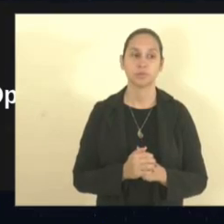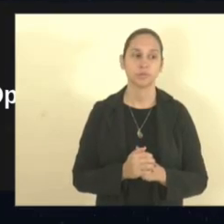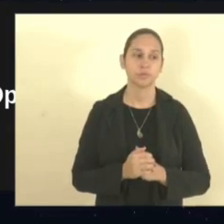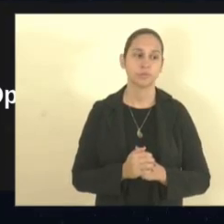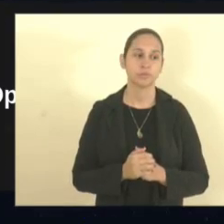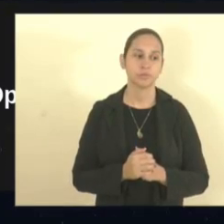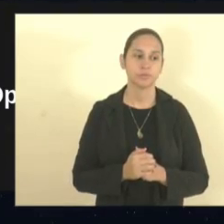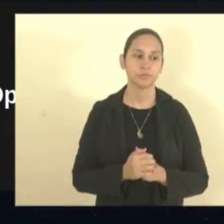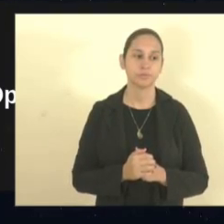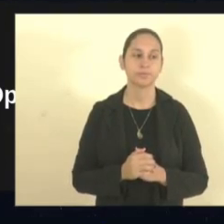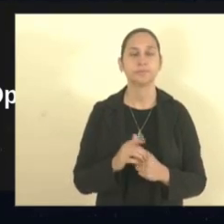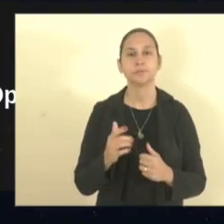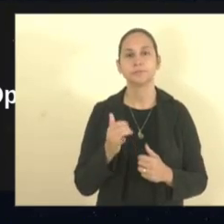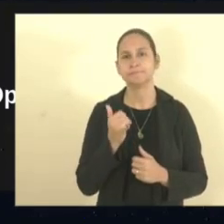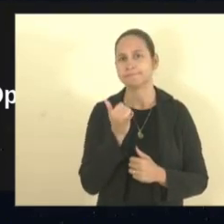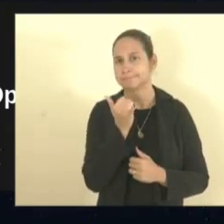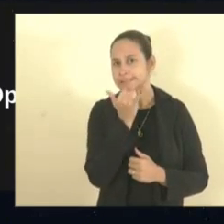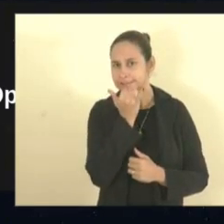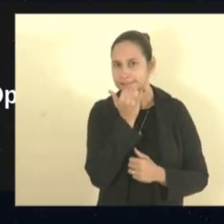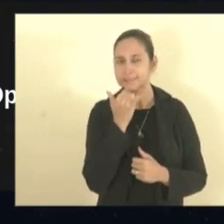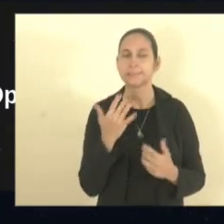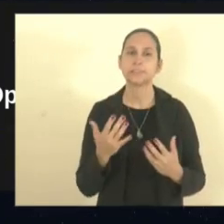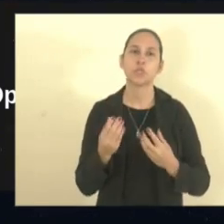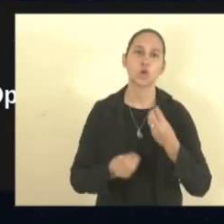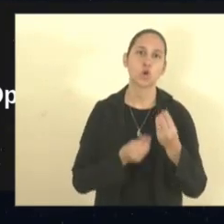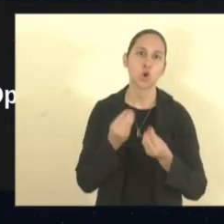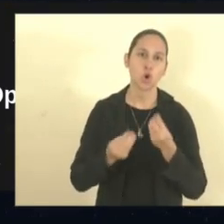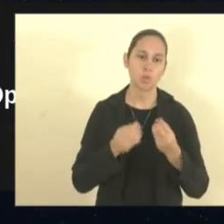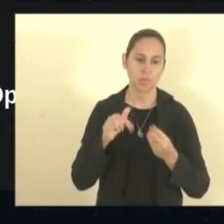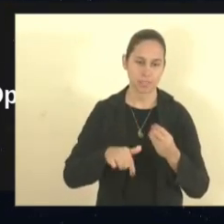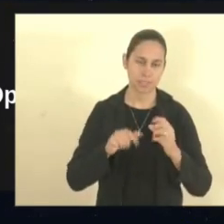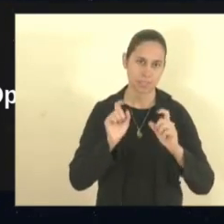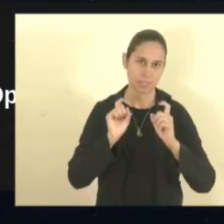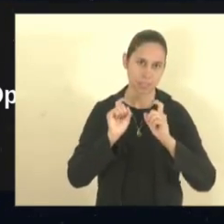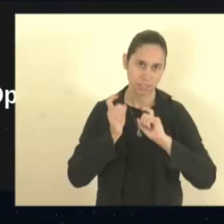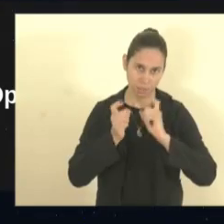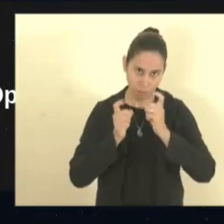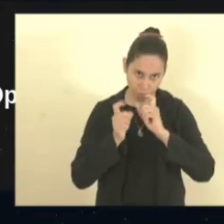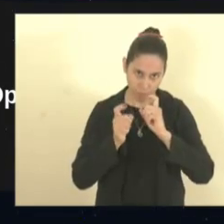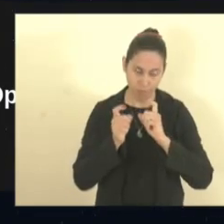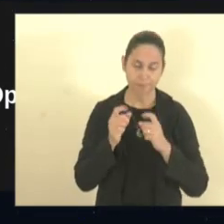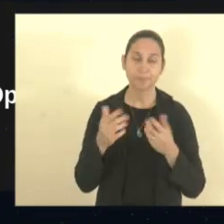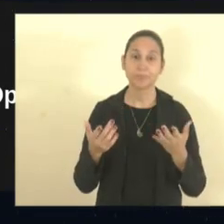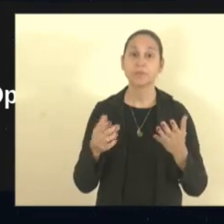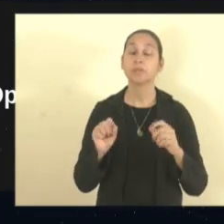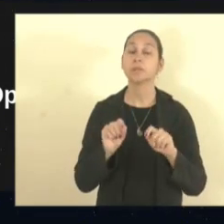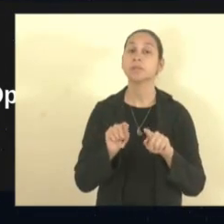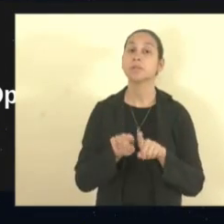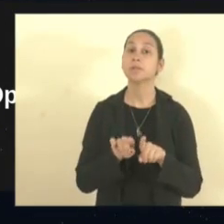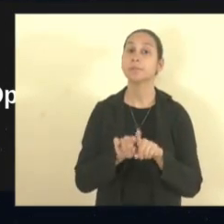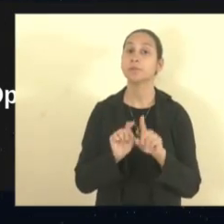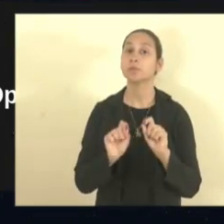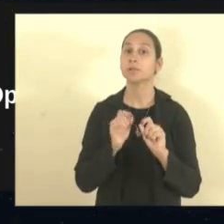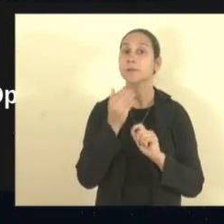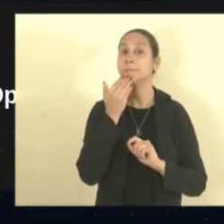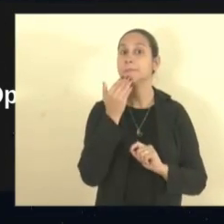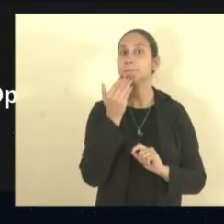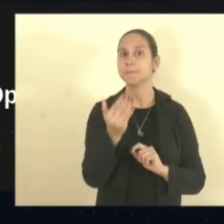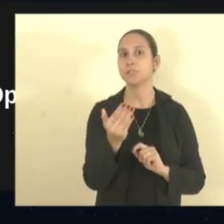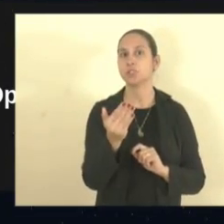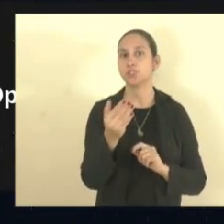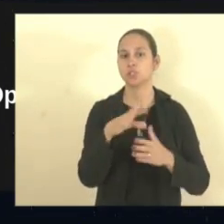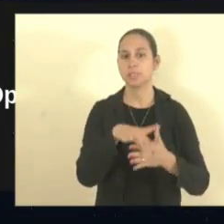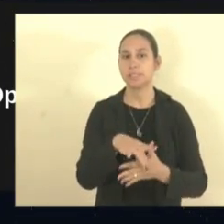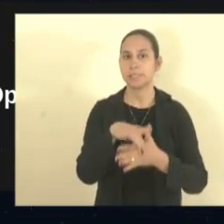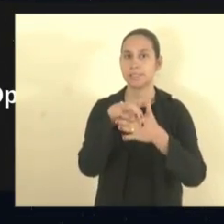trazer o lamento em relação à forma com que foi colocada, fazendo um pedido aí à